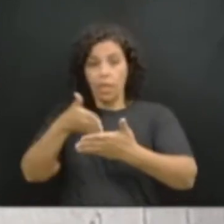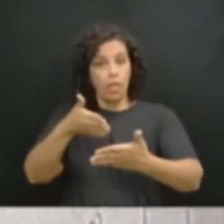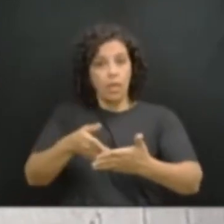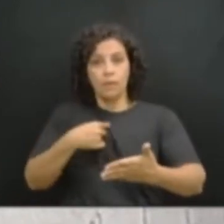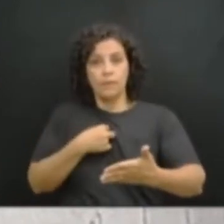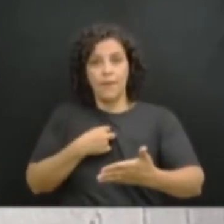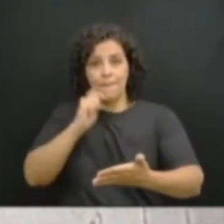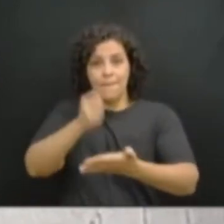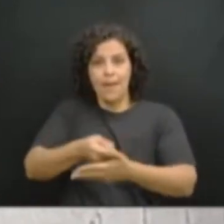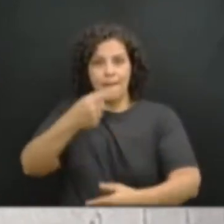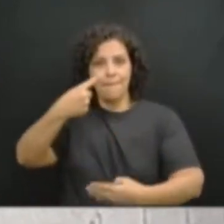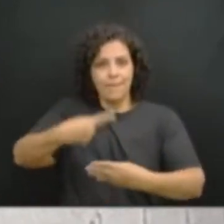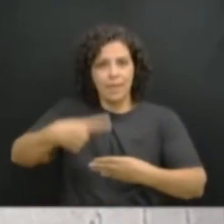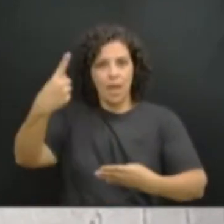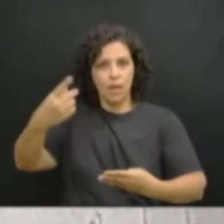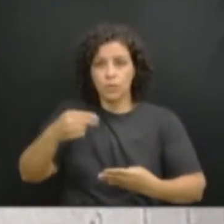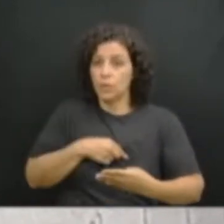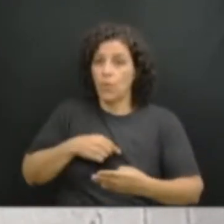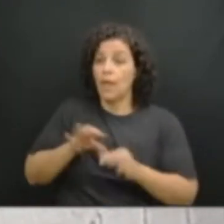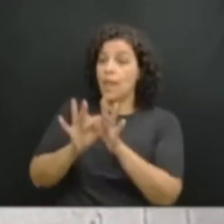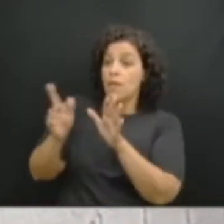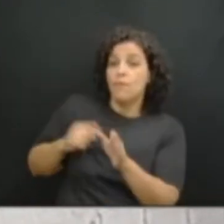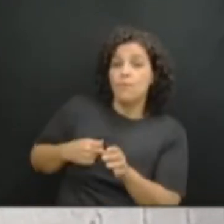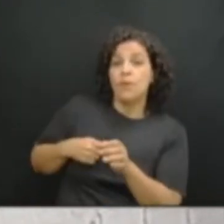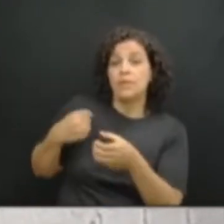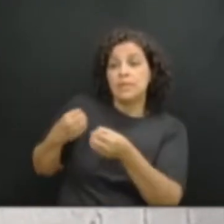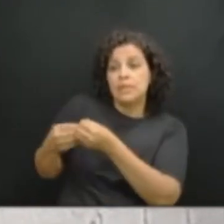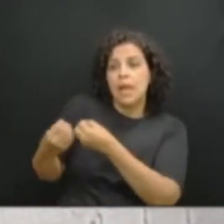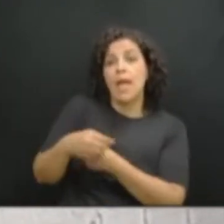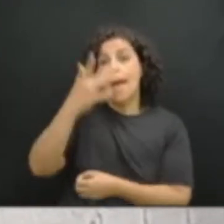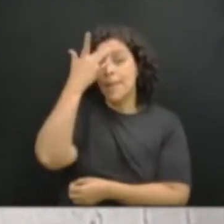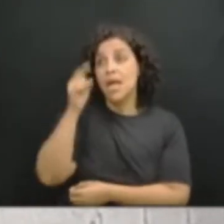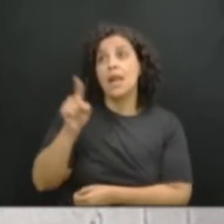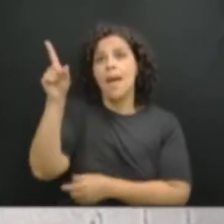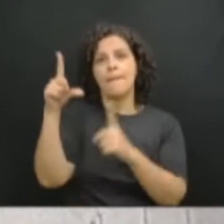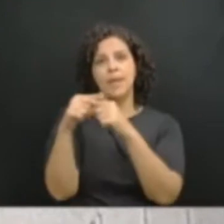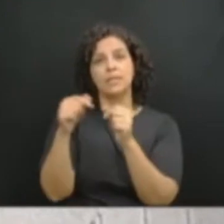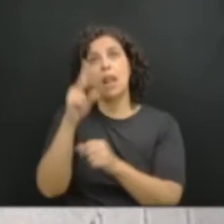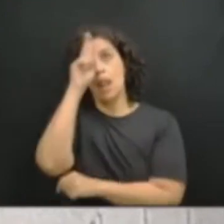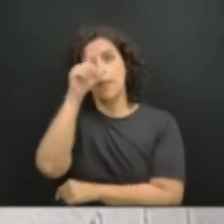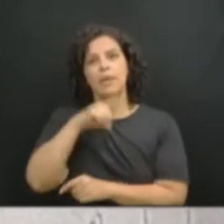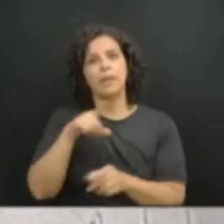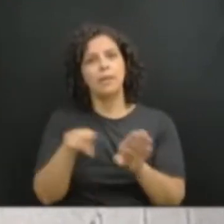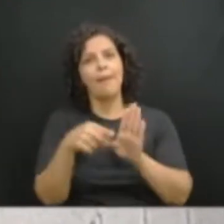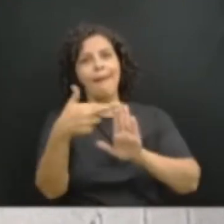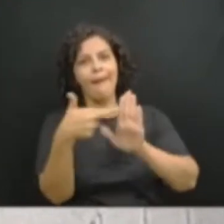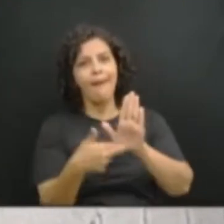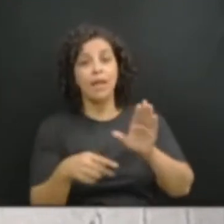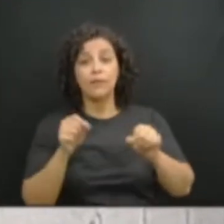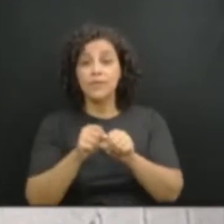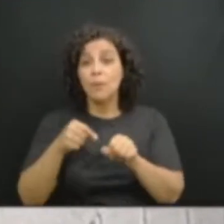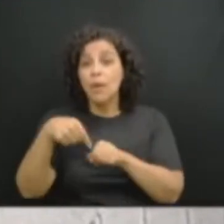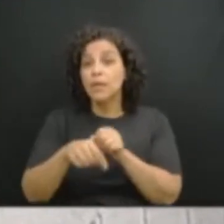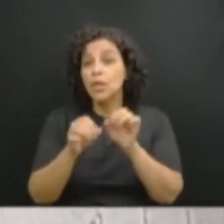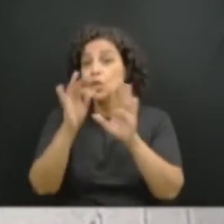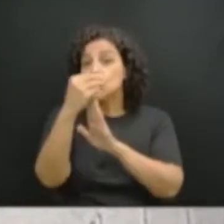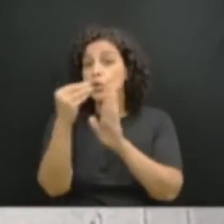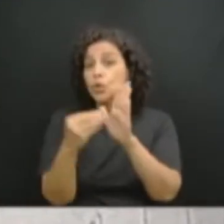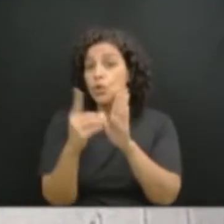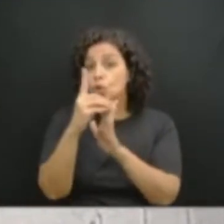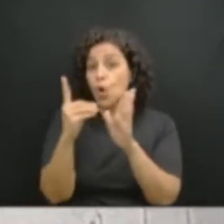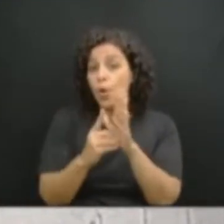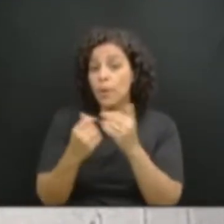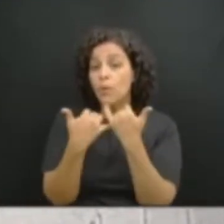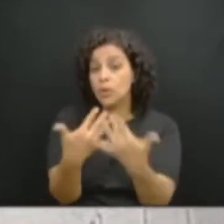sem cobrar pedágio. É nessa delegação amanhã que o governador tem que se lembrar do que foi produzido por essa casa nas